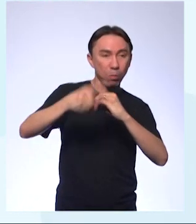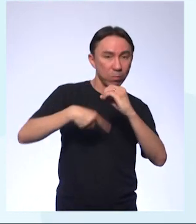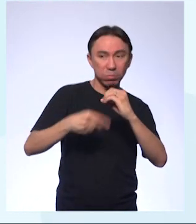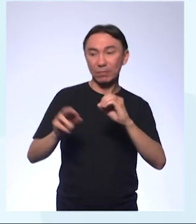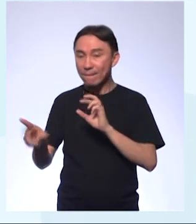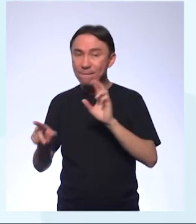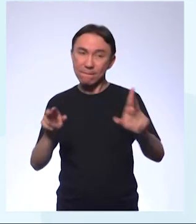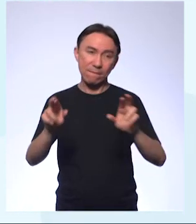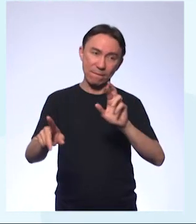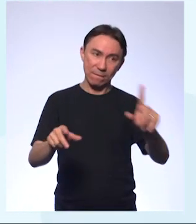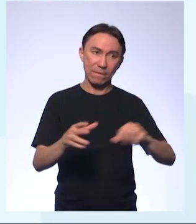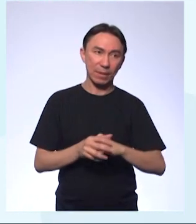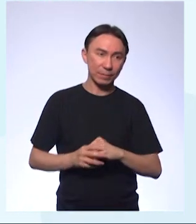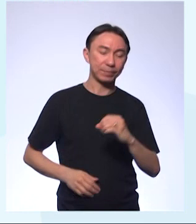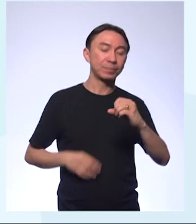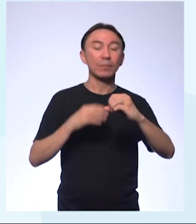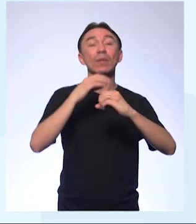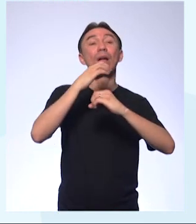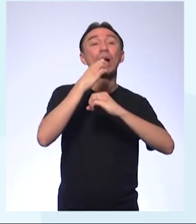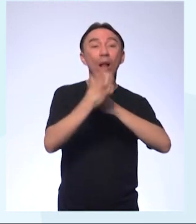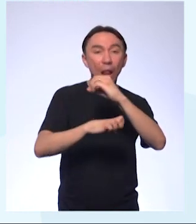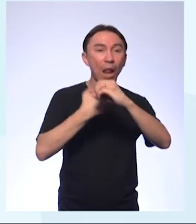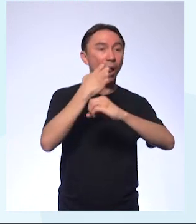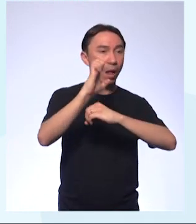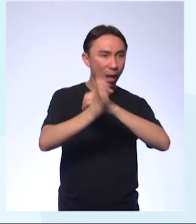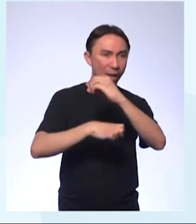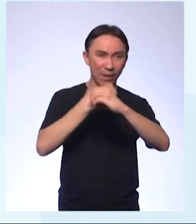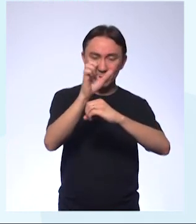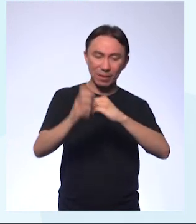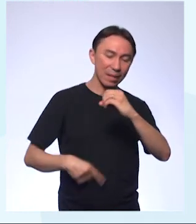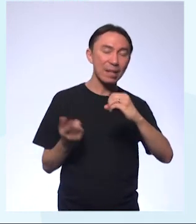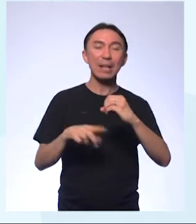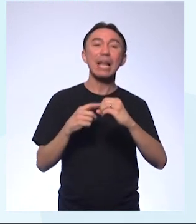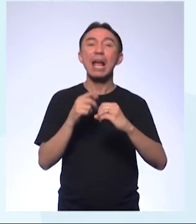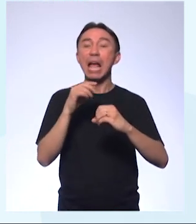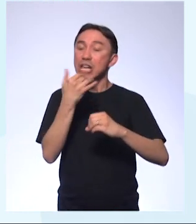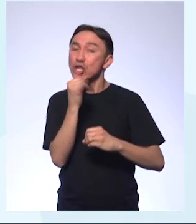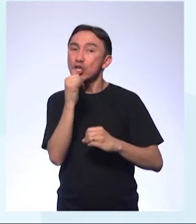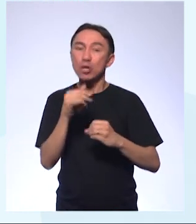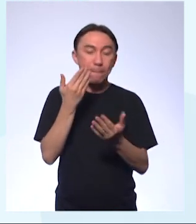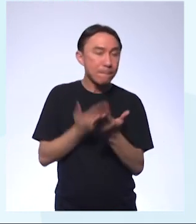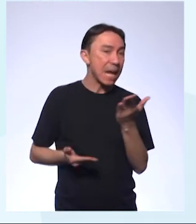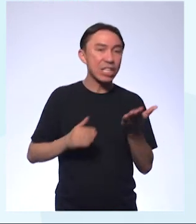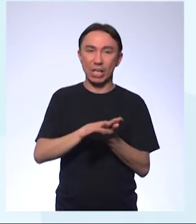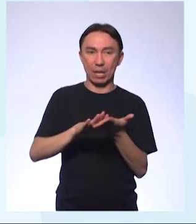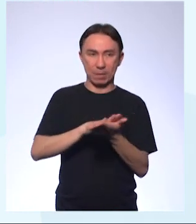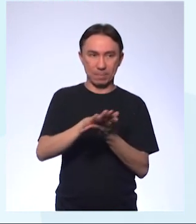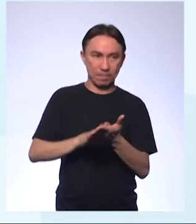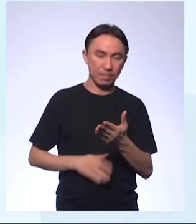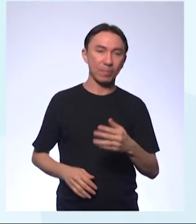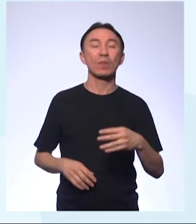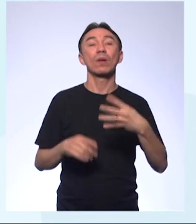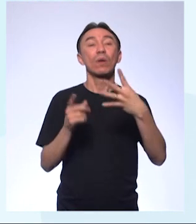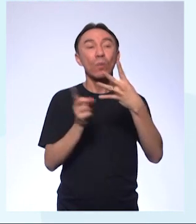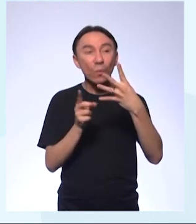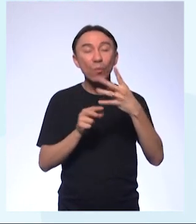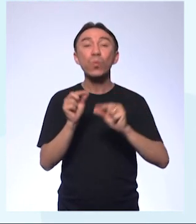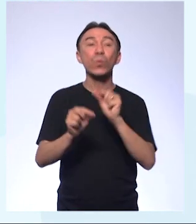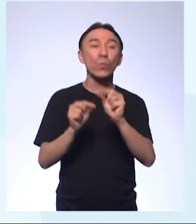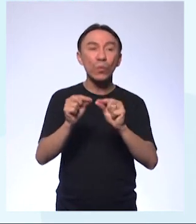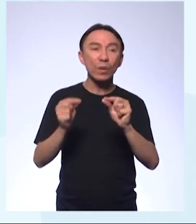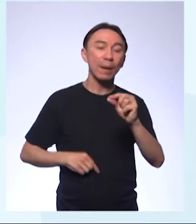exerceram. 2. Átomos ou esferas indivisíveis e permanentes de um elemento são idênticos em todas as suas propriedades.